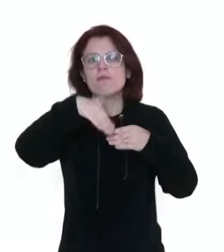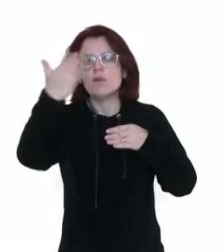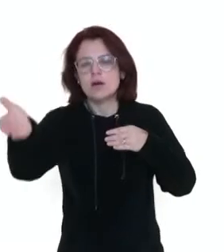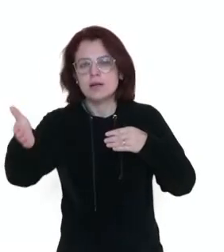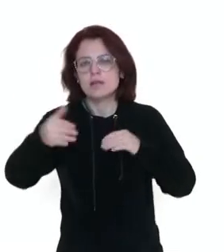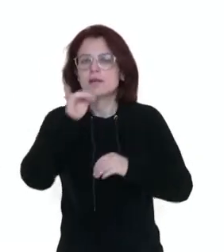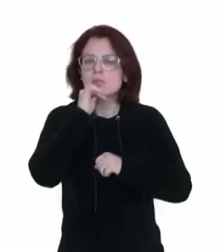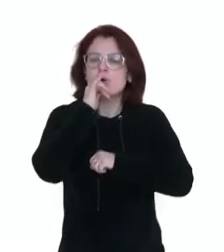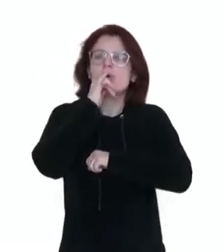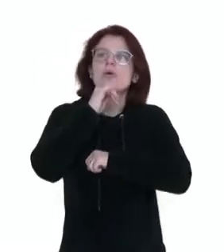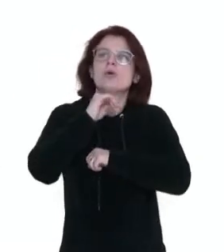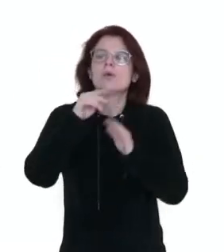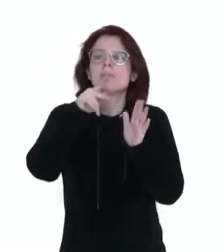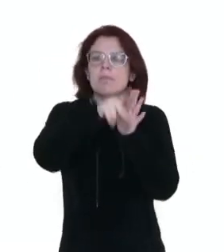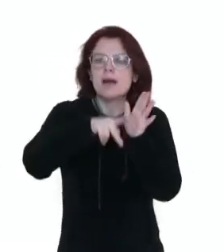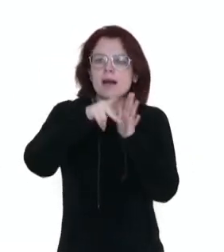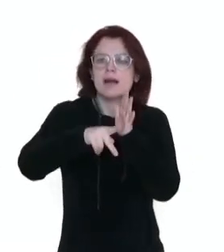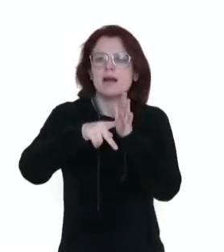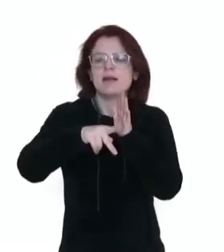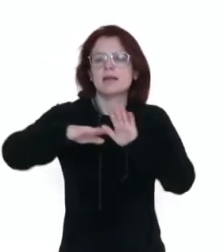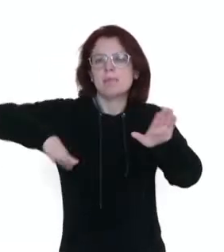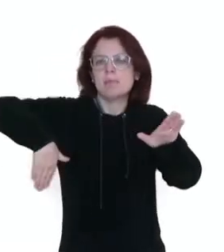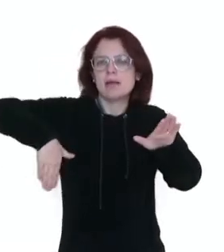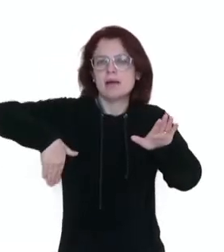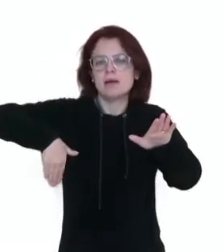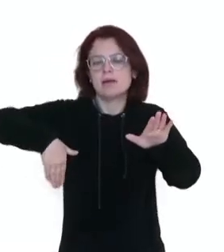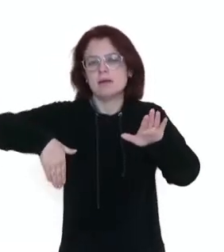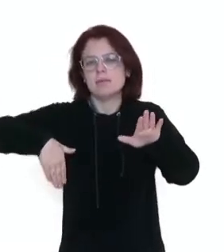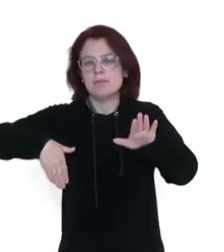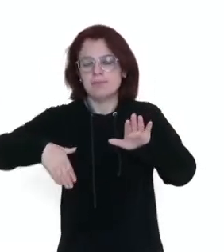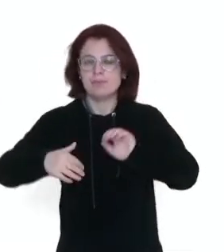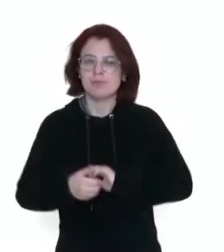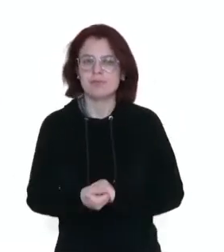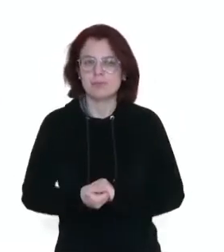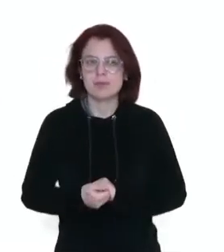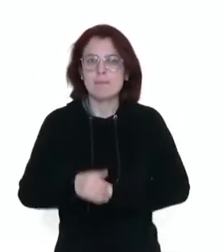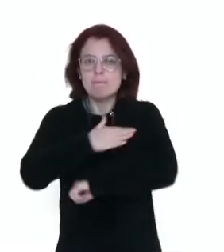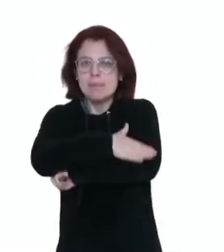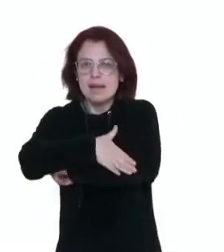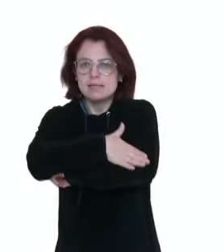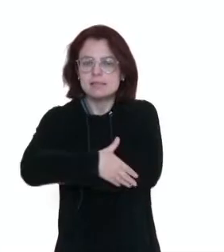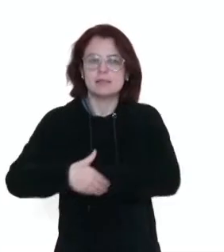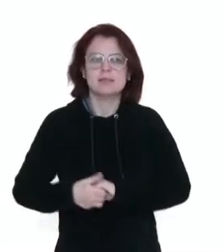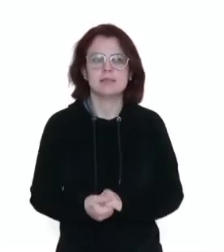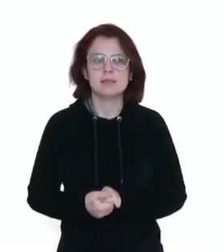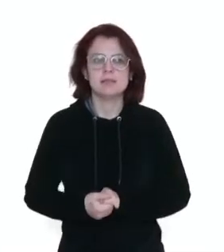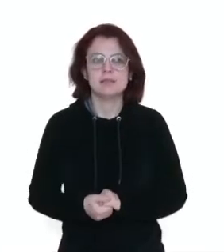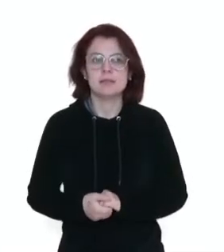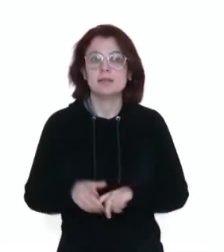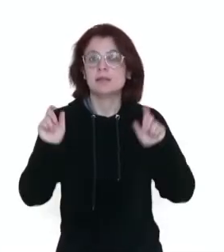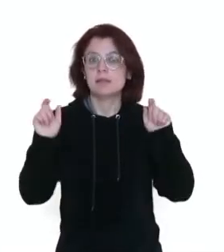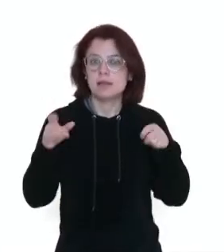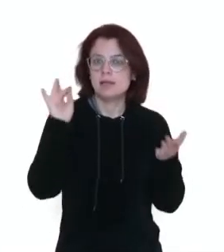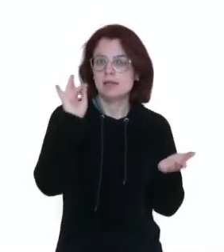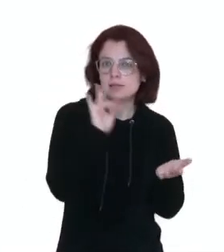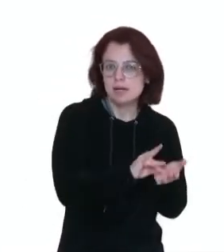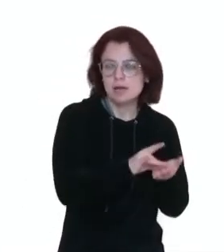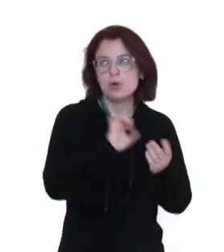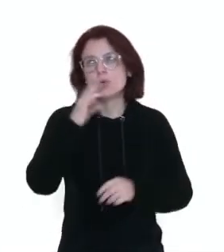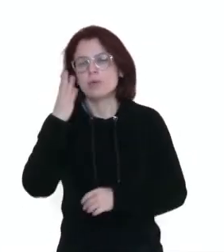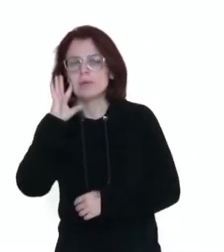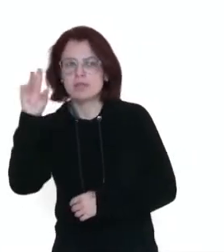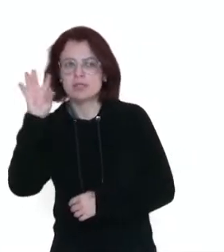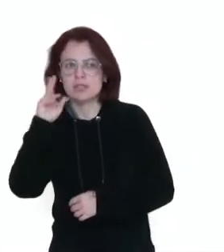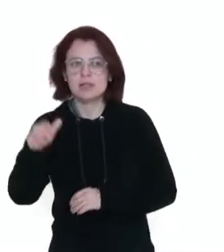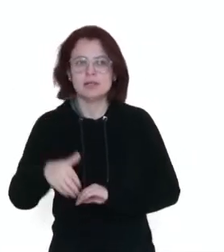num parque, numa praia, num bosque. Também pode ser um espaço real ou imaginário,